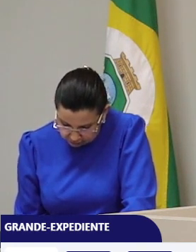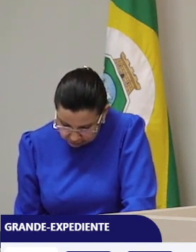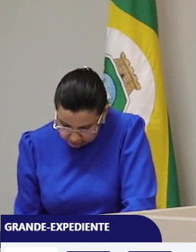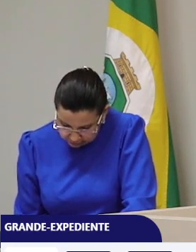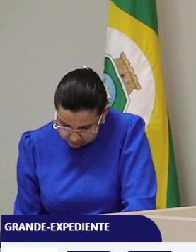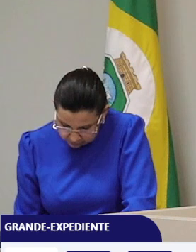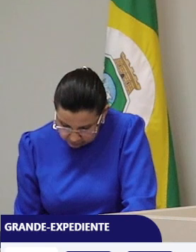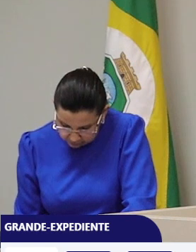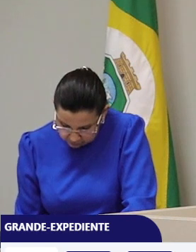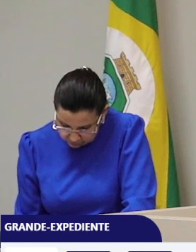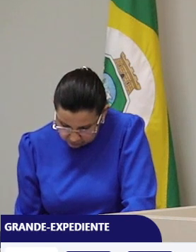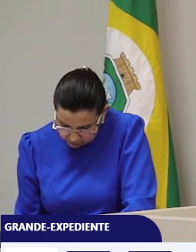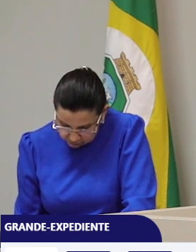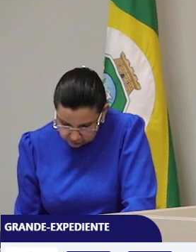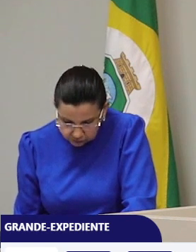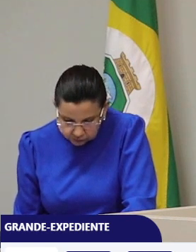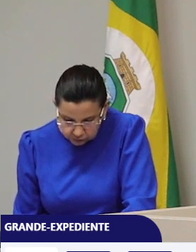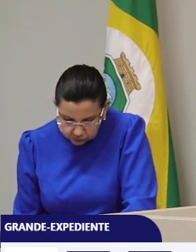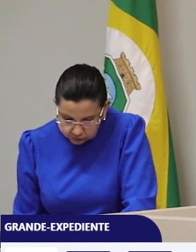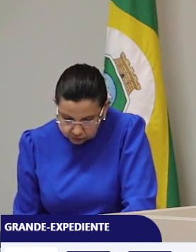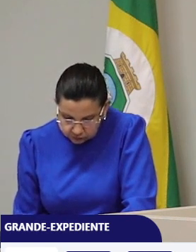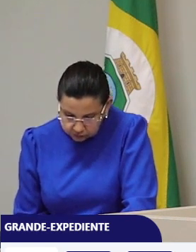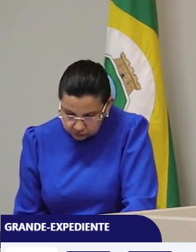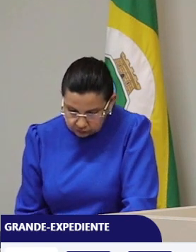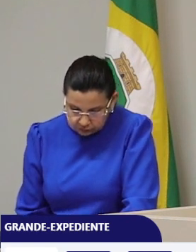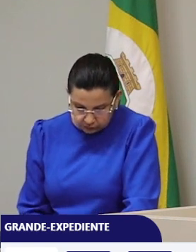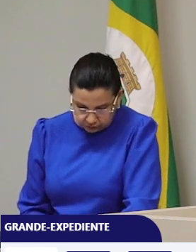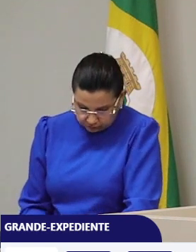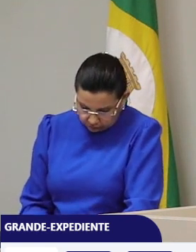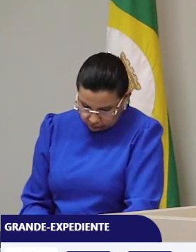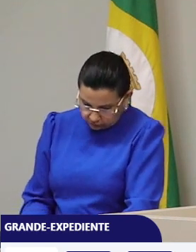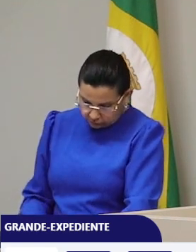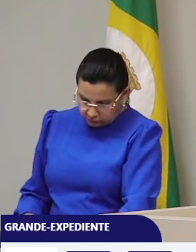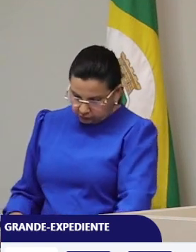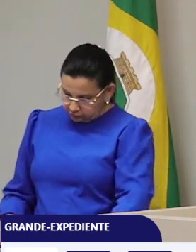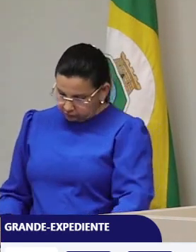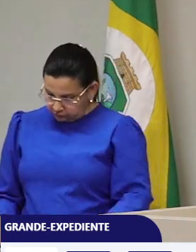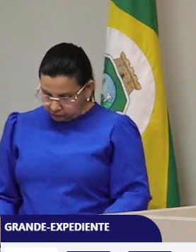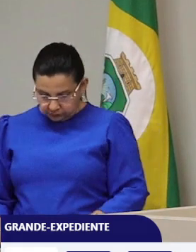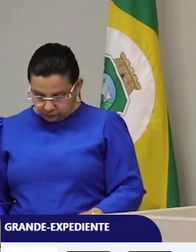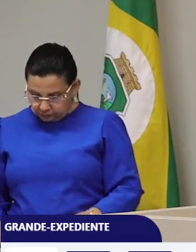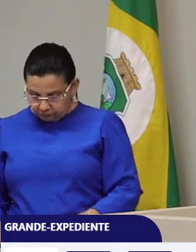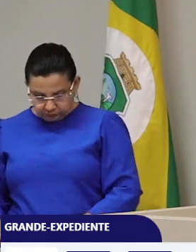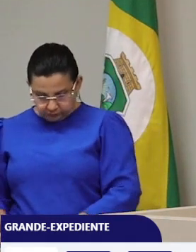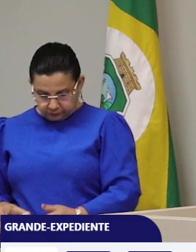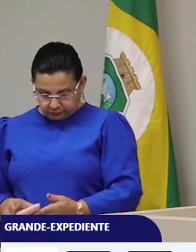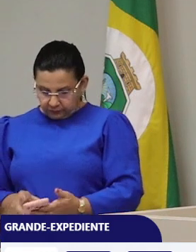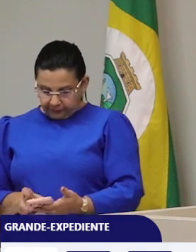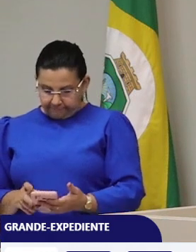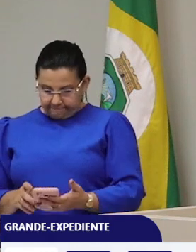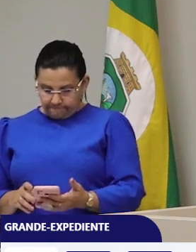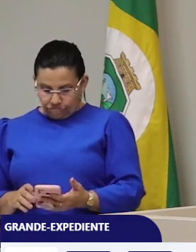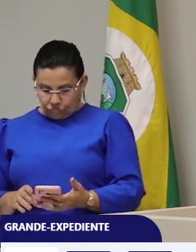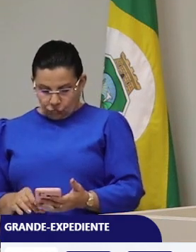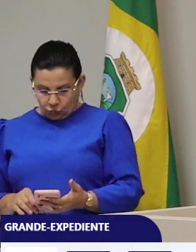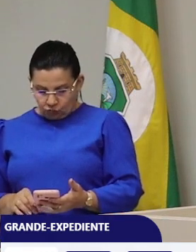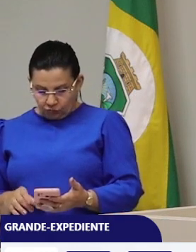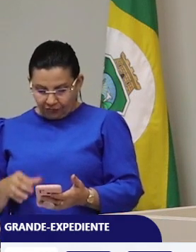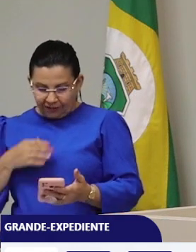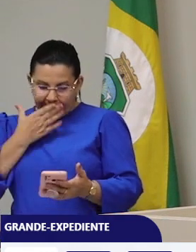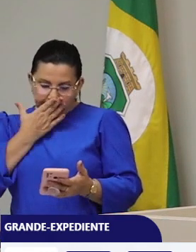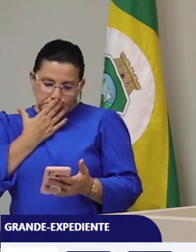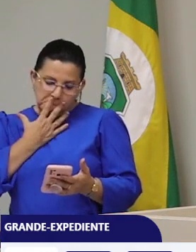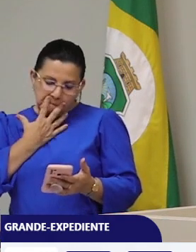do governador do do governador Elano com o nosso Ministro Camilo que